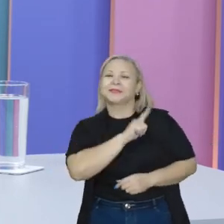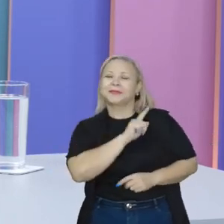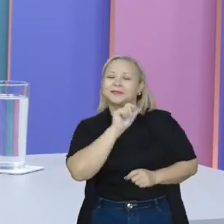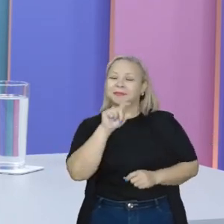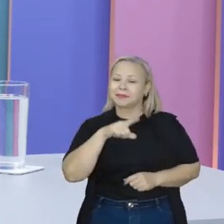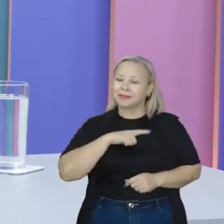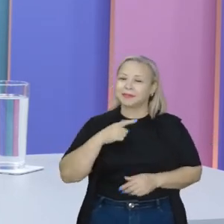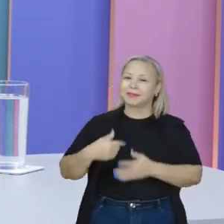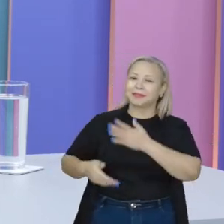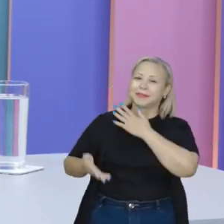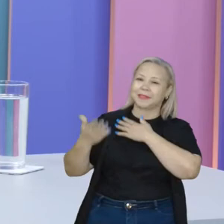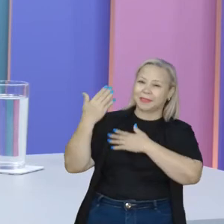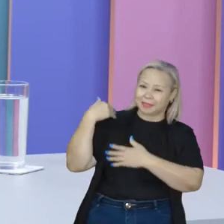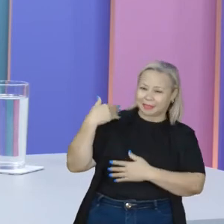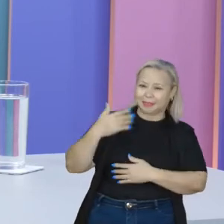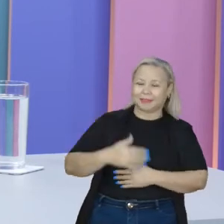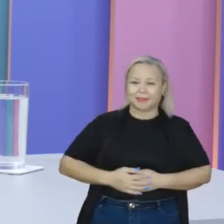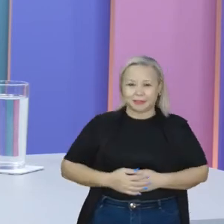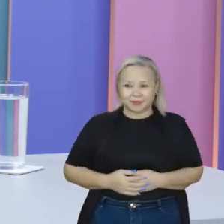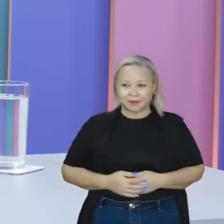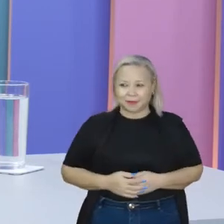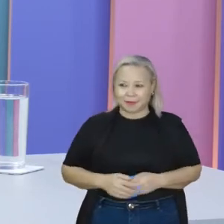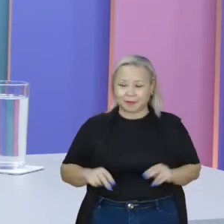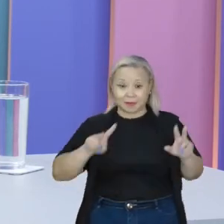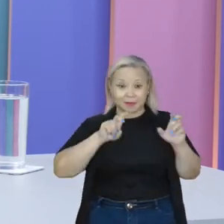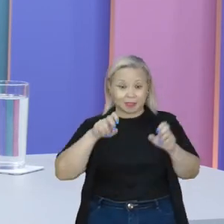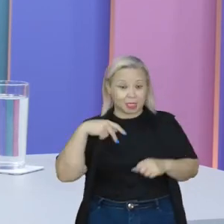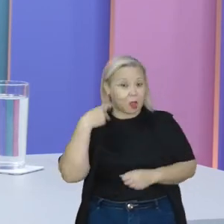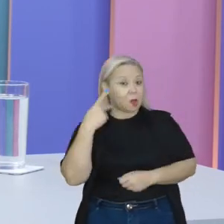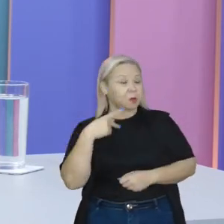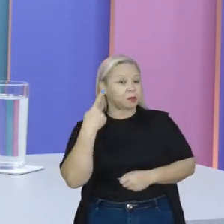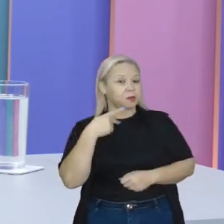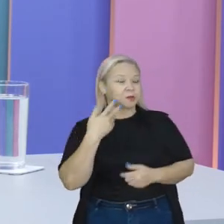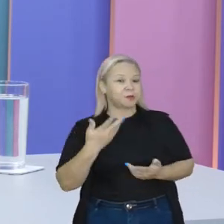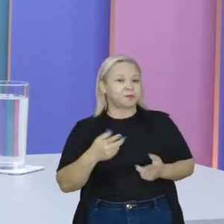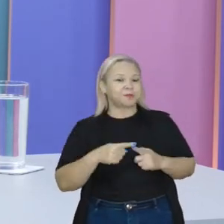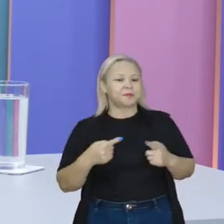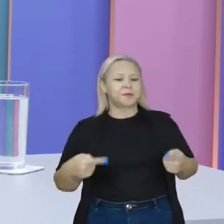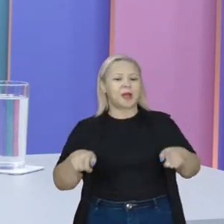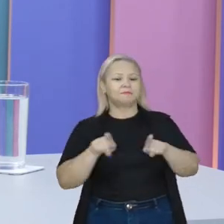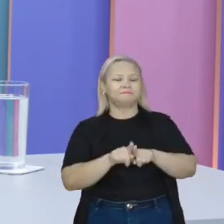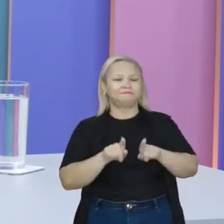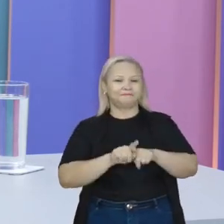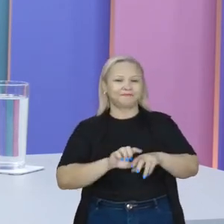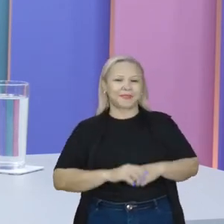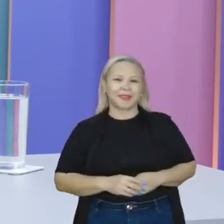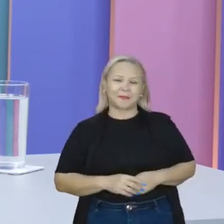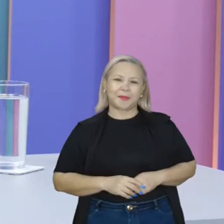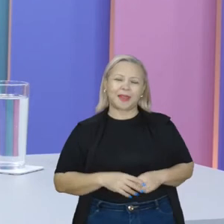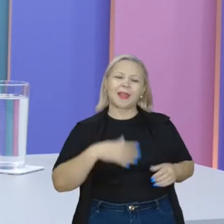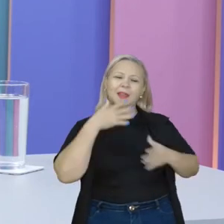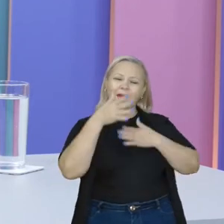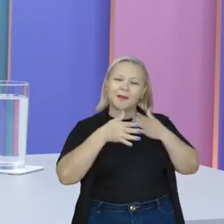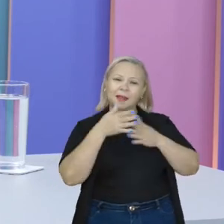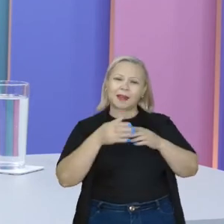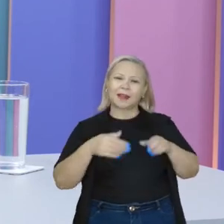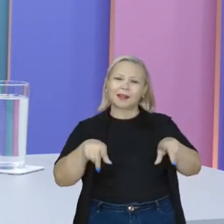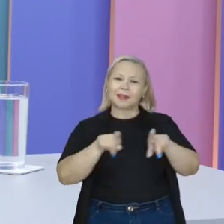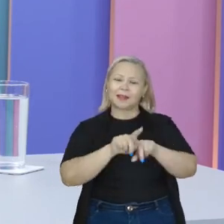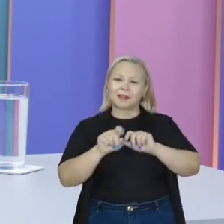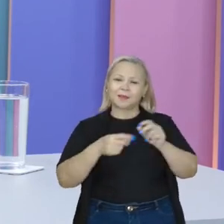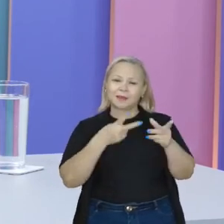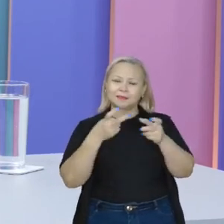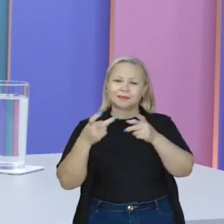teve, né, do ponto de vista no parlamento, mas também colocaria aqui do ponto de